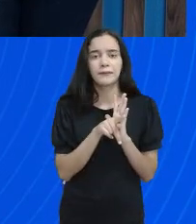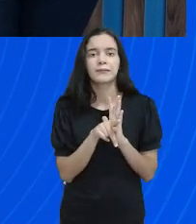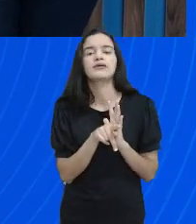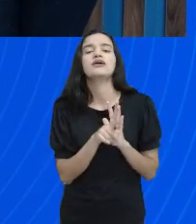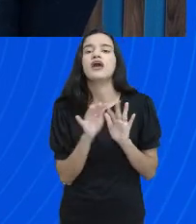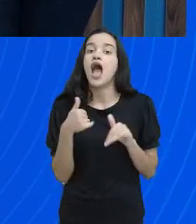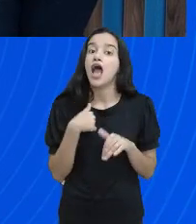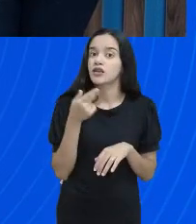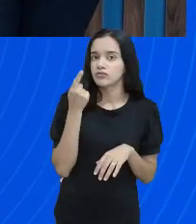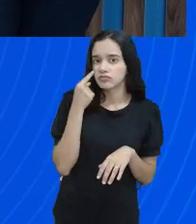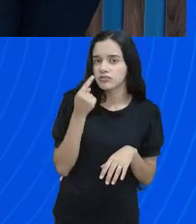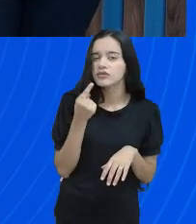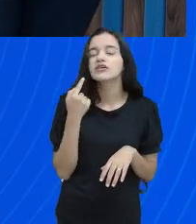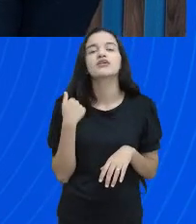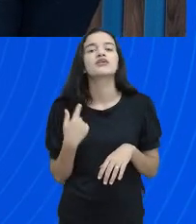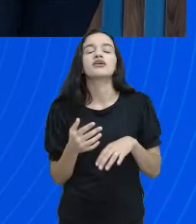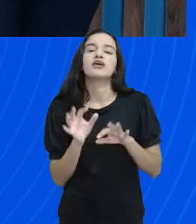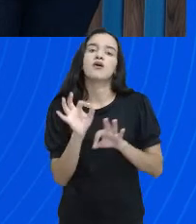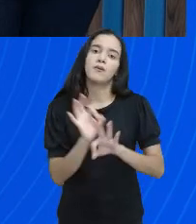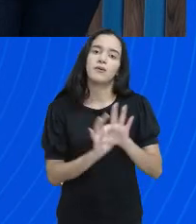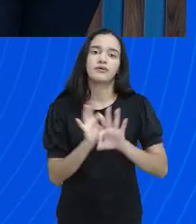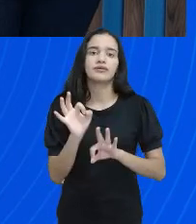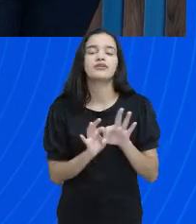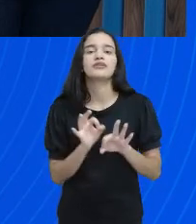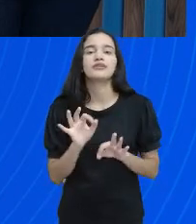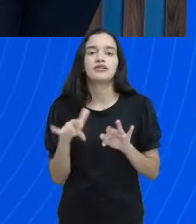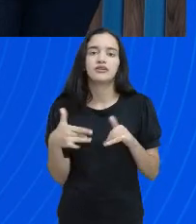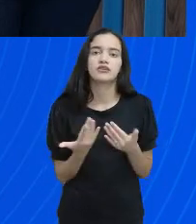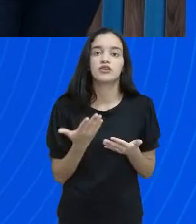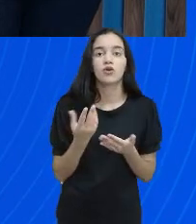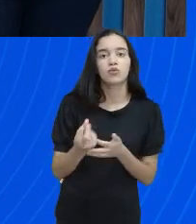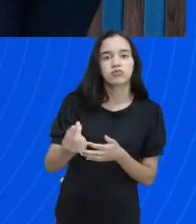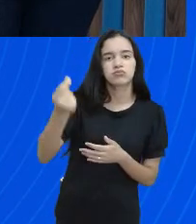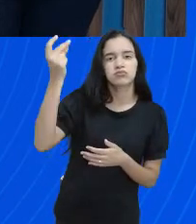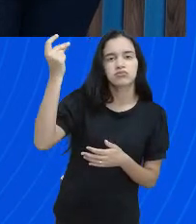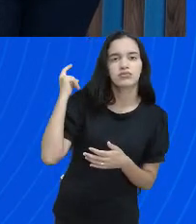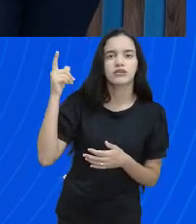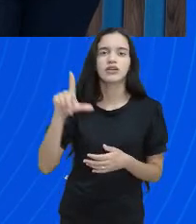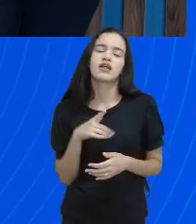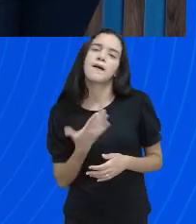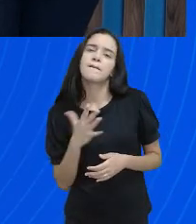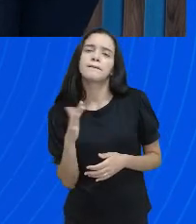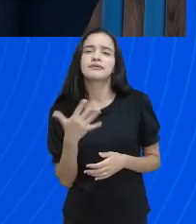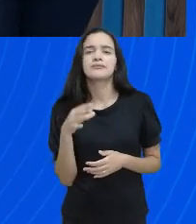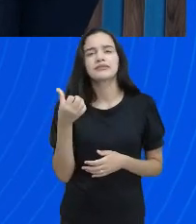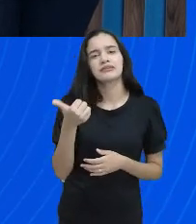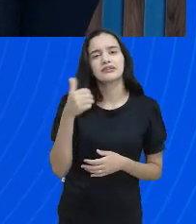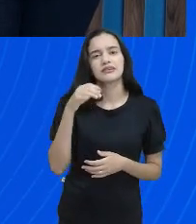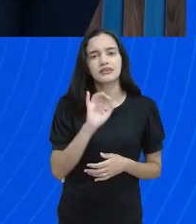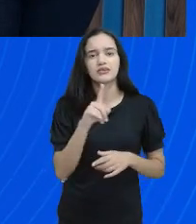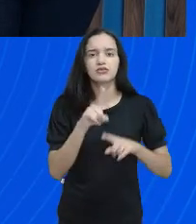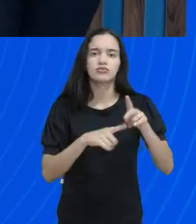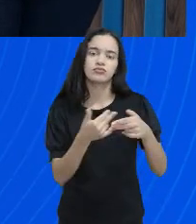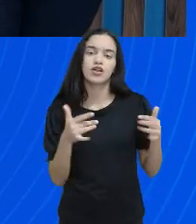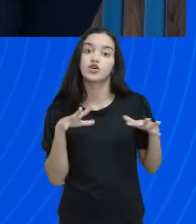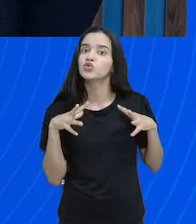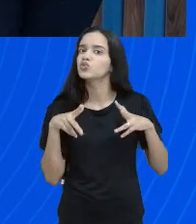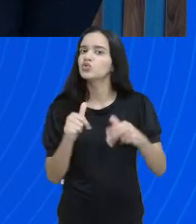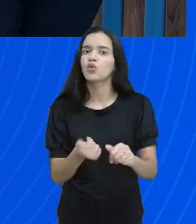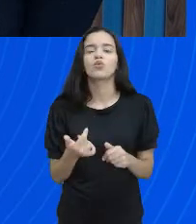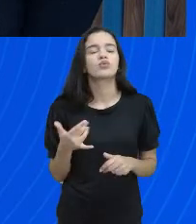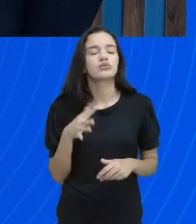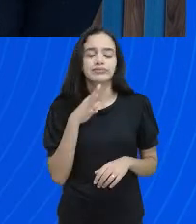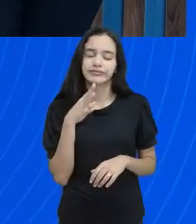aí ele disse, não, é assim que coloca. Aí na época do Dmitri havia mais ou menos uns 60 elementos conhecidos, não tinham todos esses